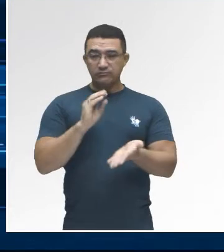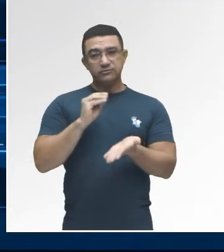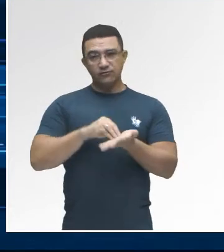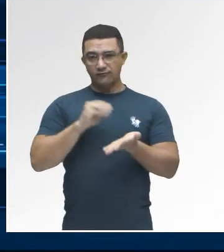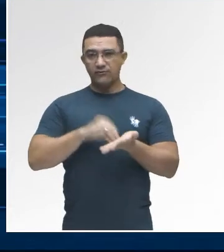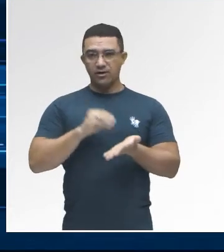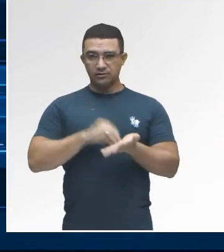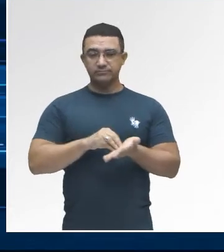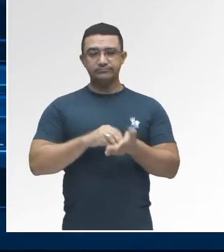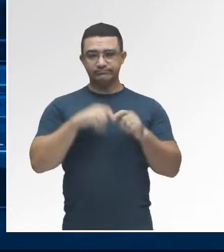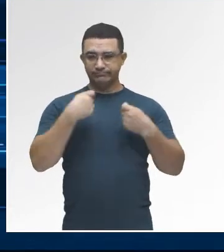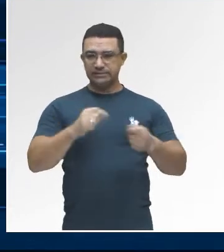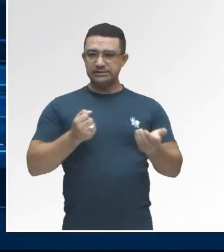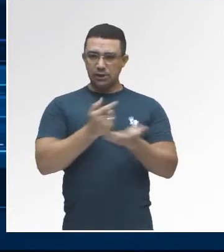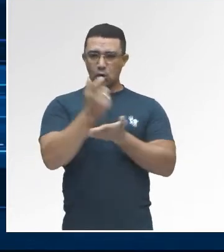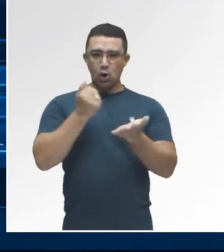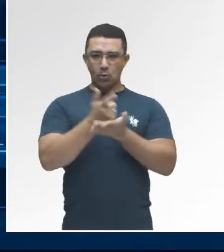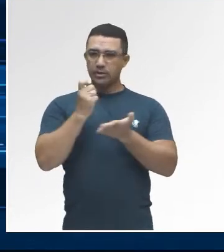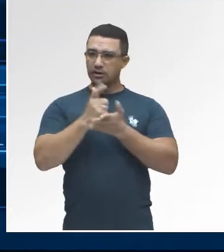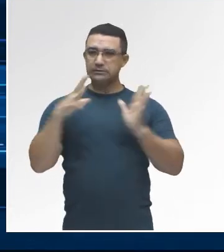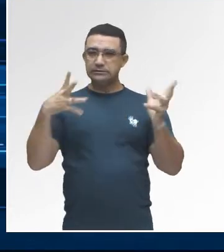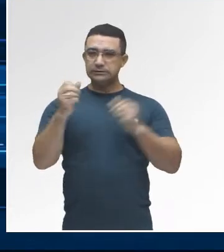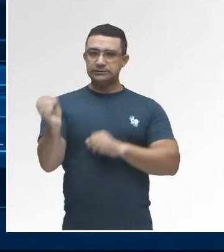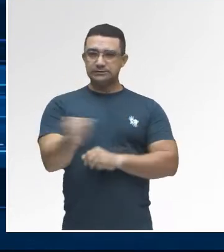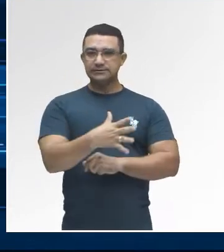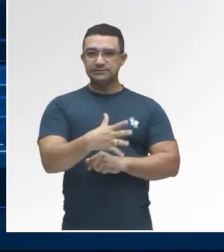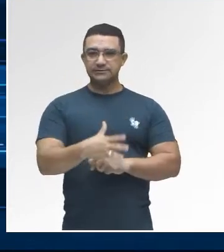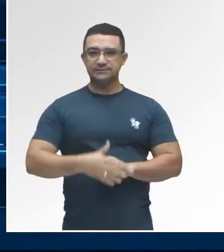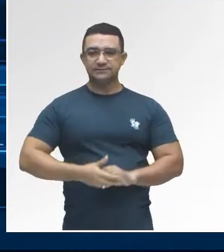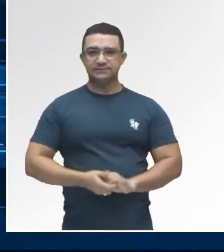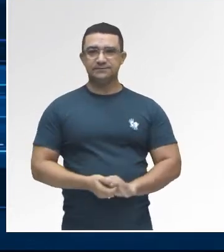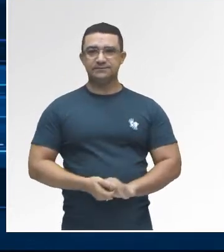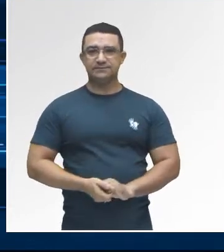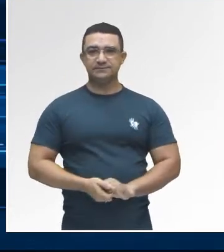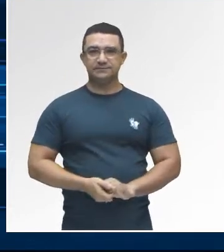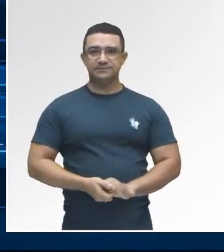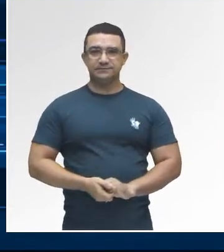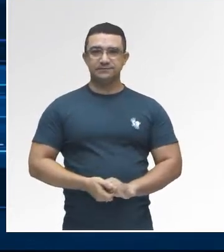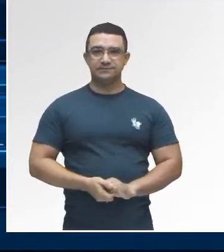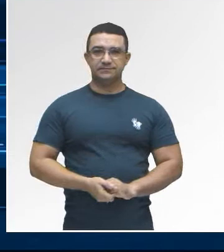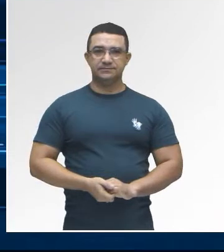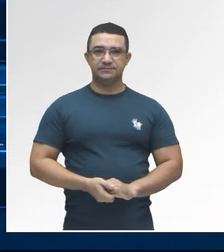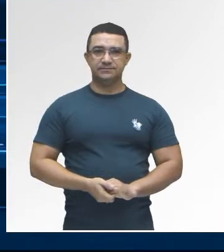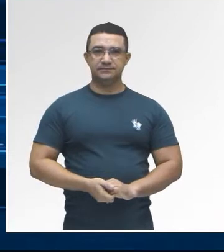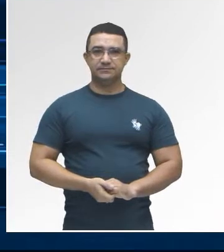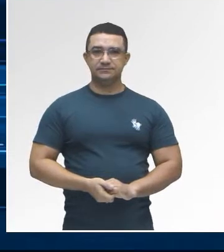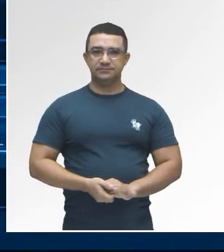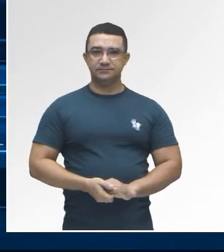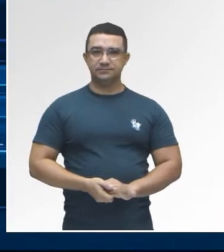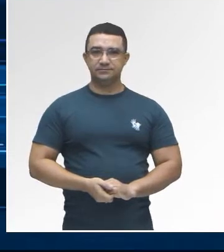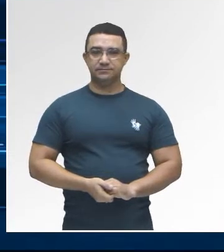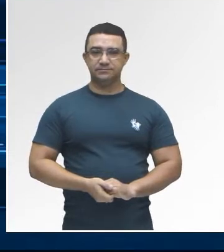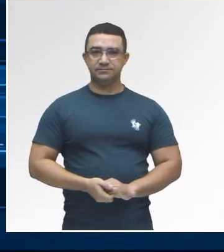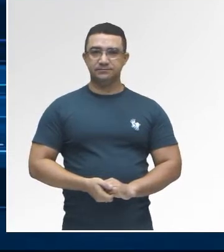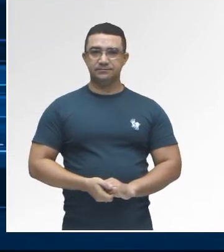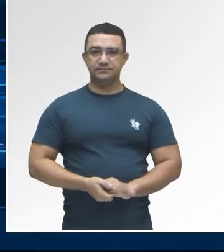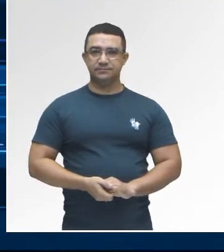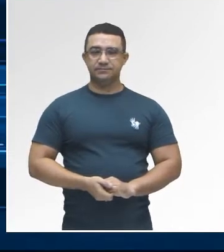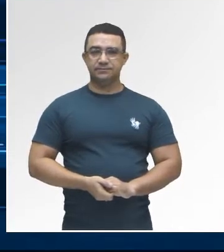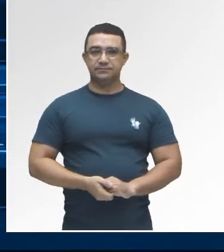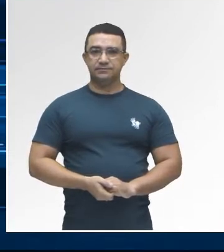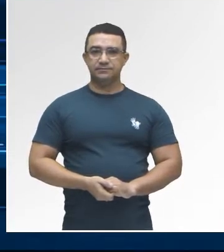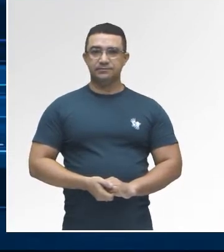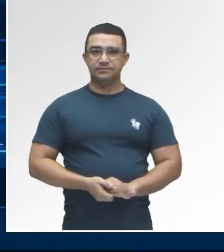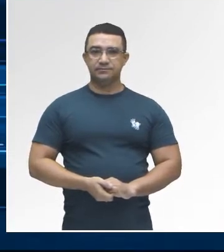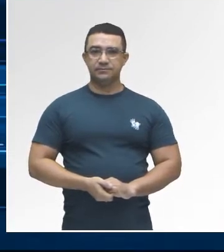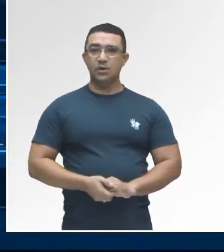ter que comprar tudo novo aí, tá certo? Bom, então esse foi o Watching for Details, né? As nossas perguntas que nós